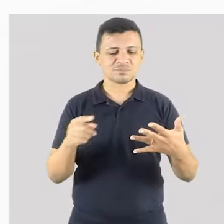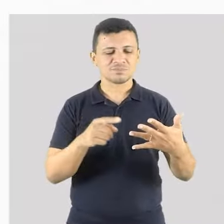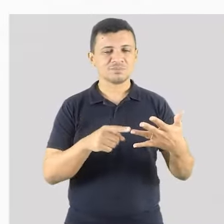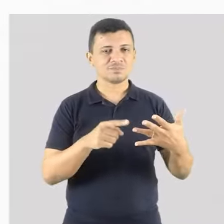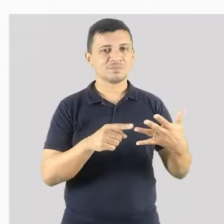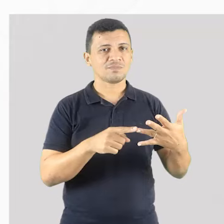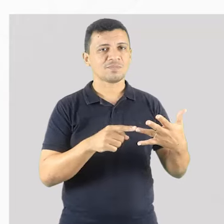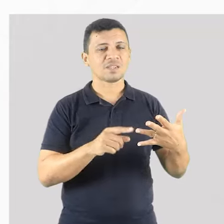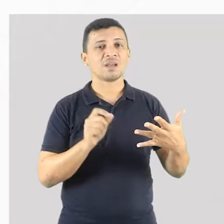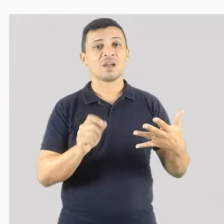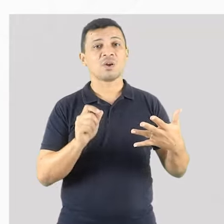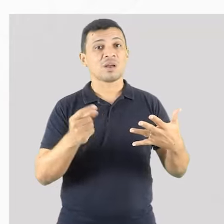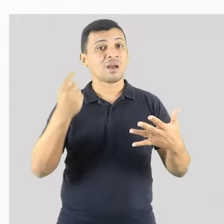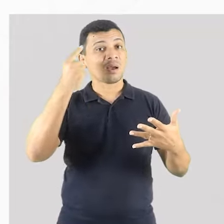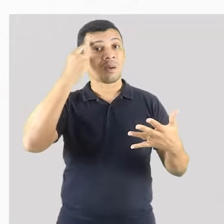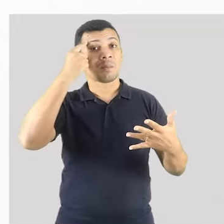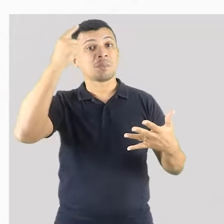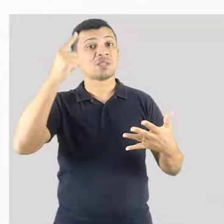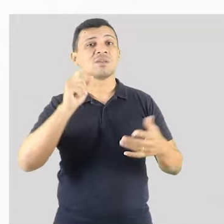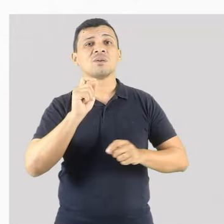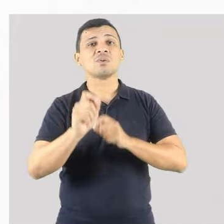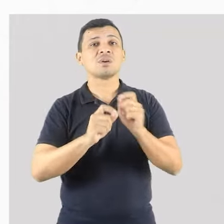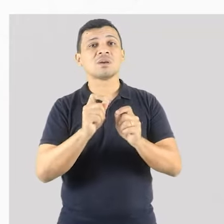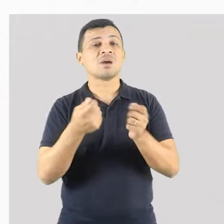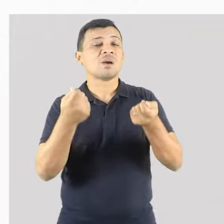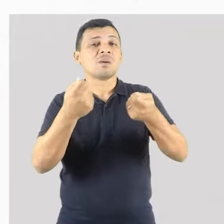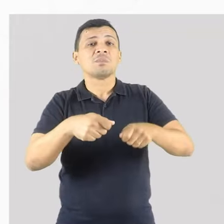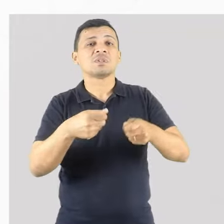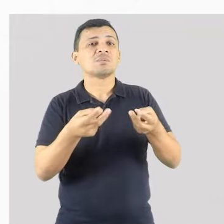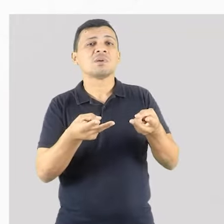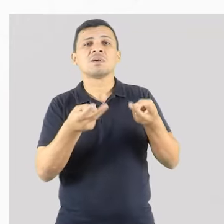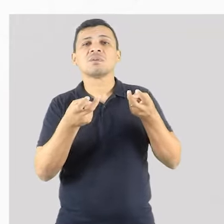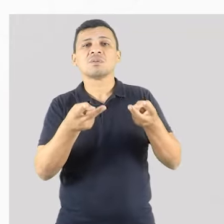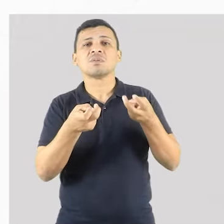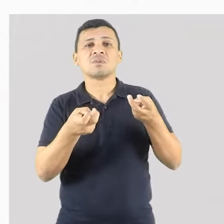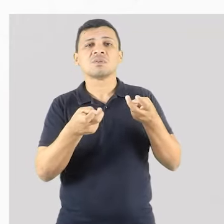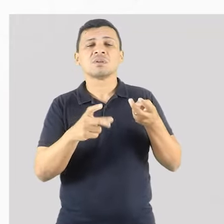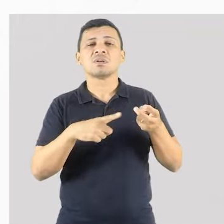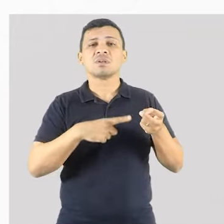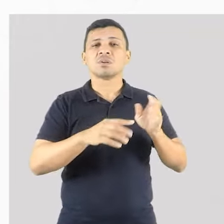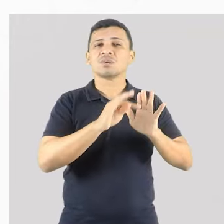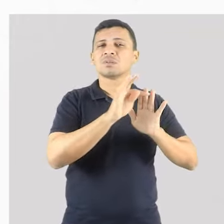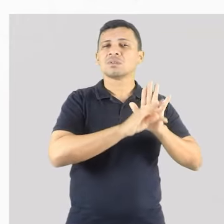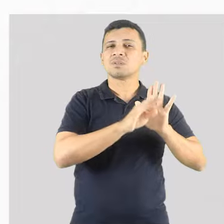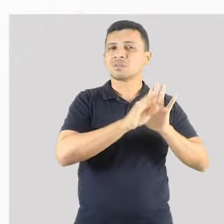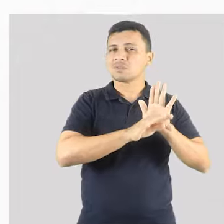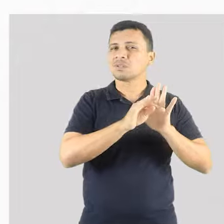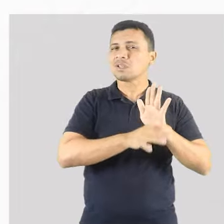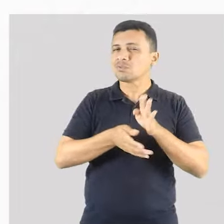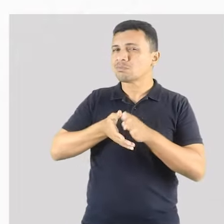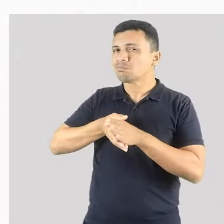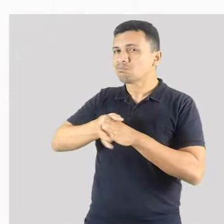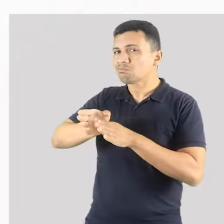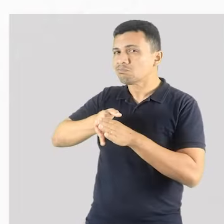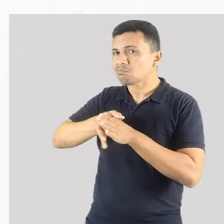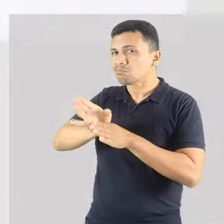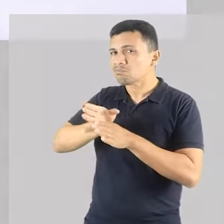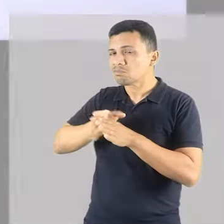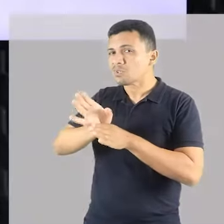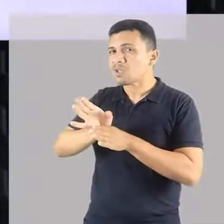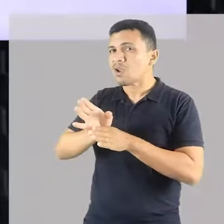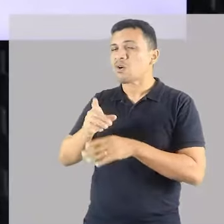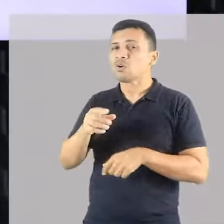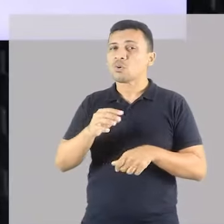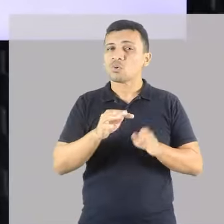inferências do texto que é exatamente a possibilidade de nós percebermos aquilo que o texto nos sugere o texto não diz